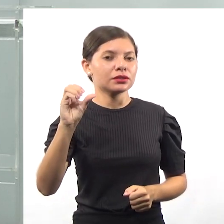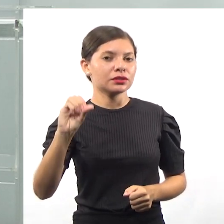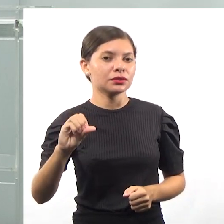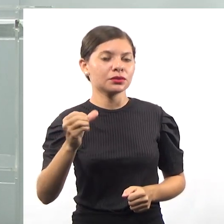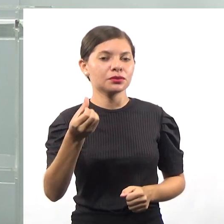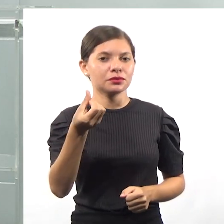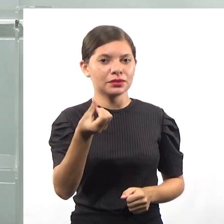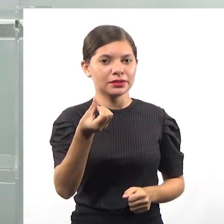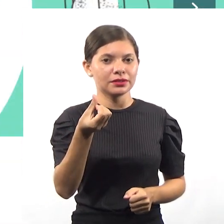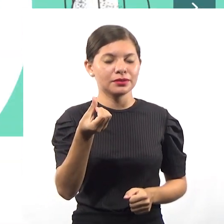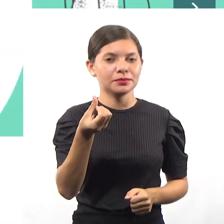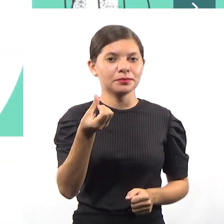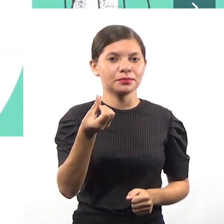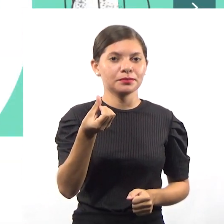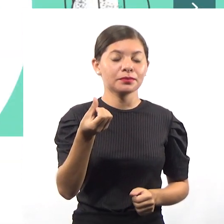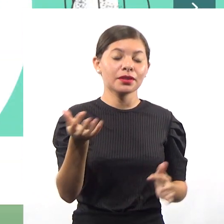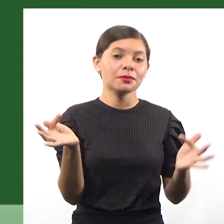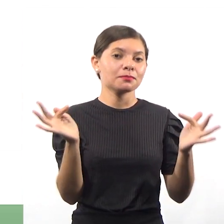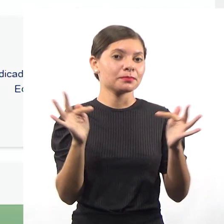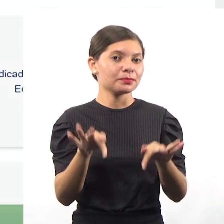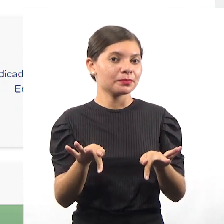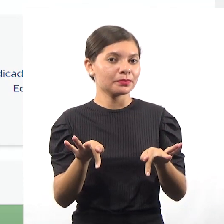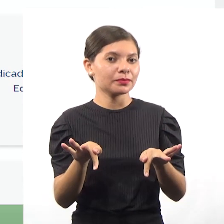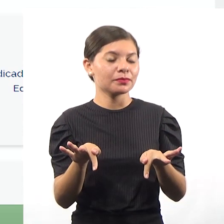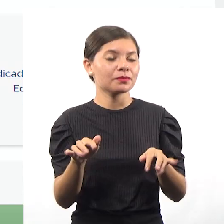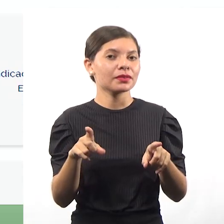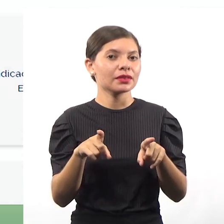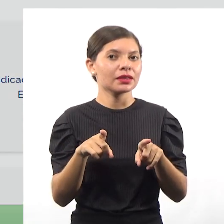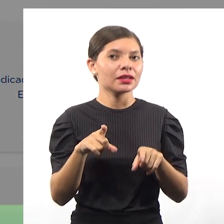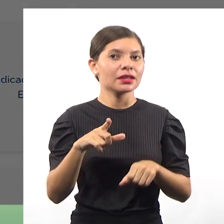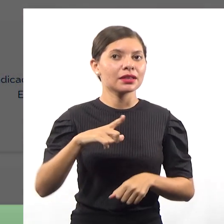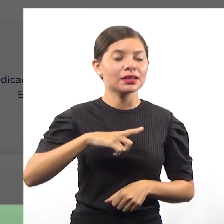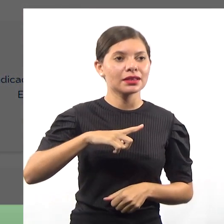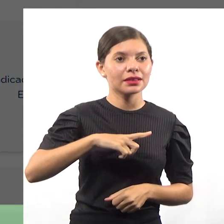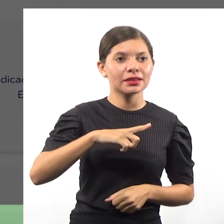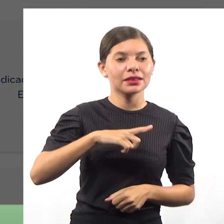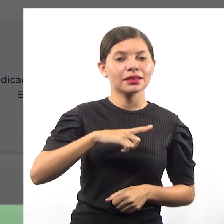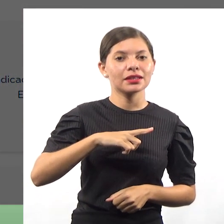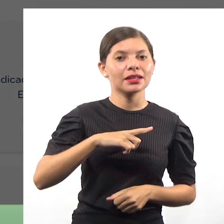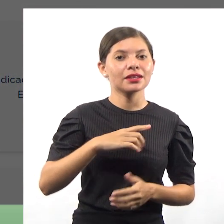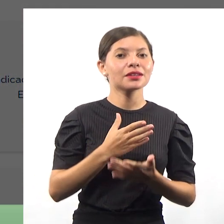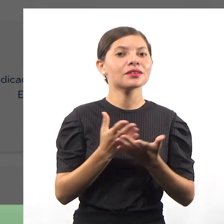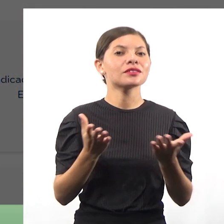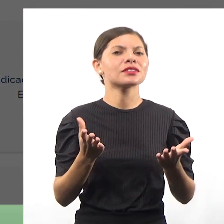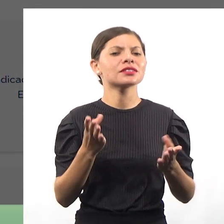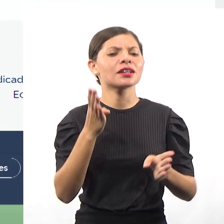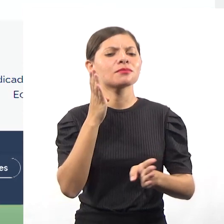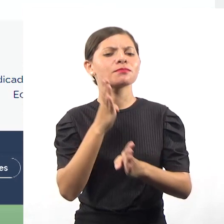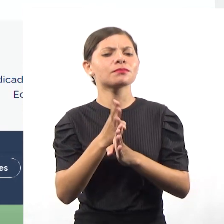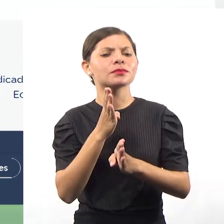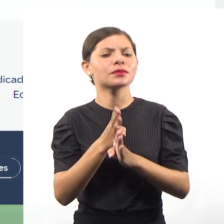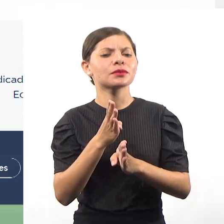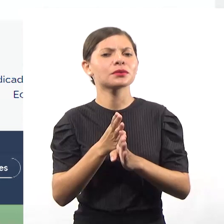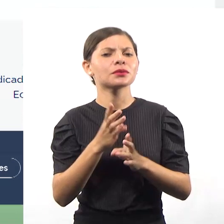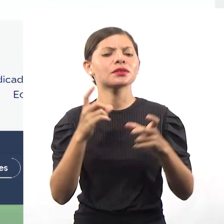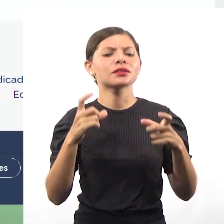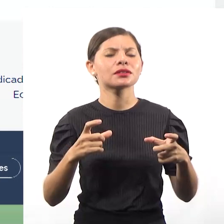96. E para a gente, né, finalizar aqui, a gente tem diretamente, olha, onde que você pode encontrar